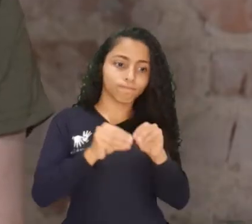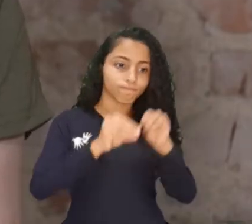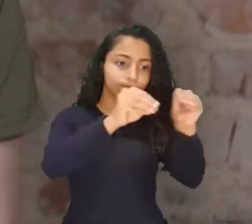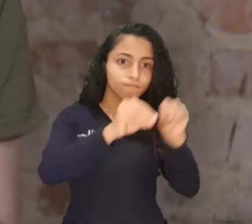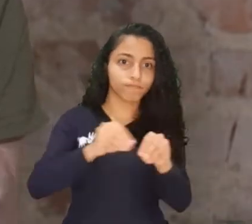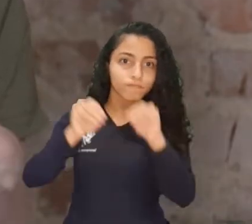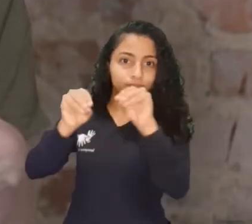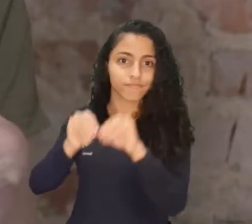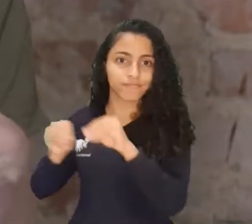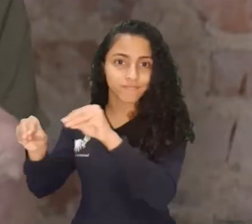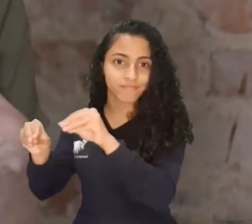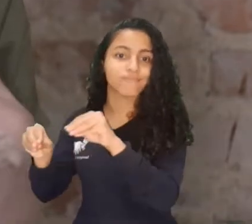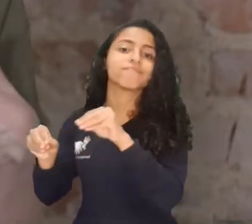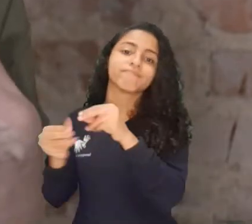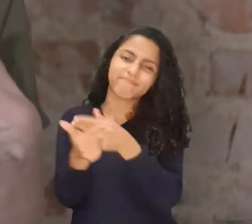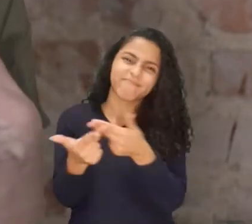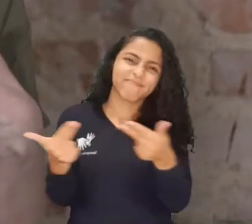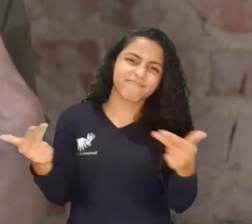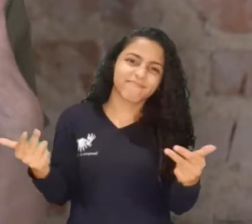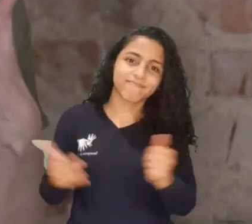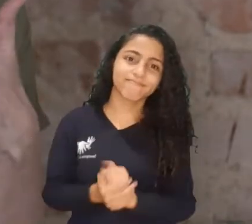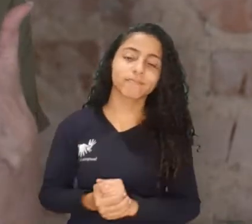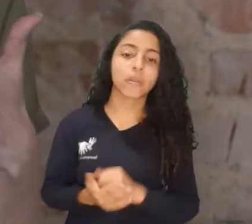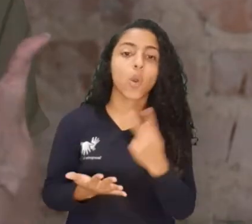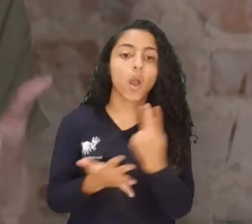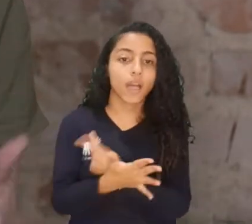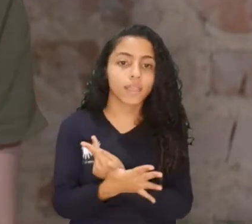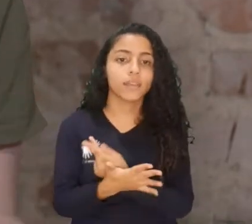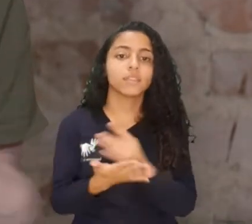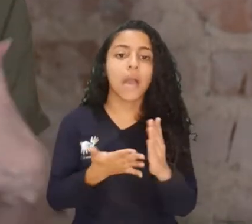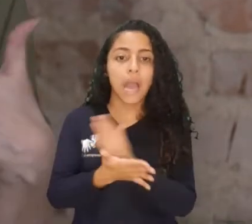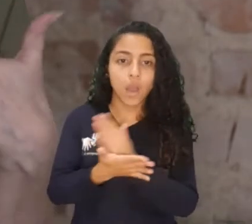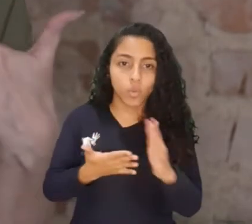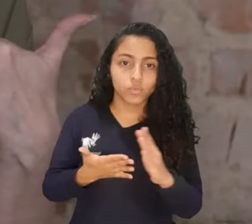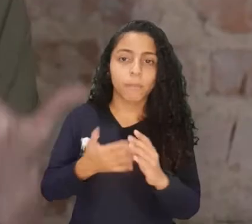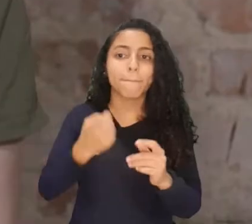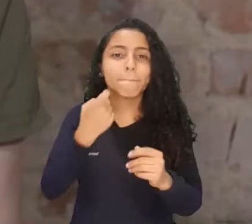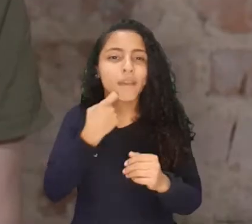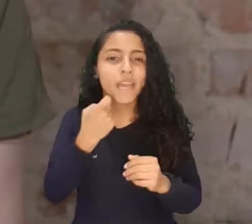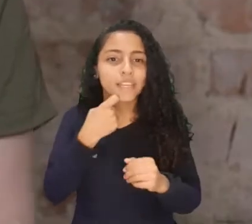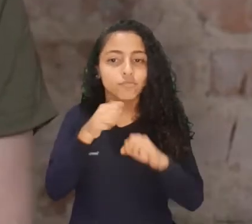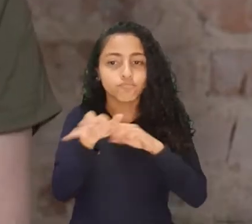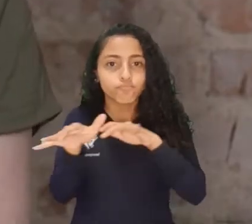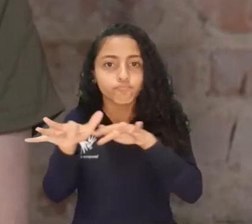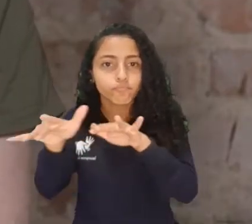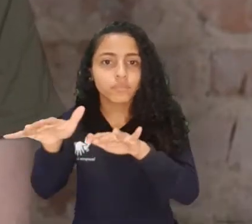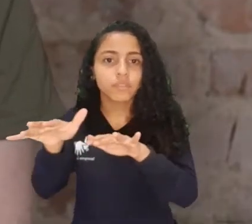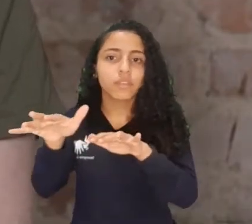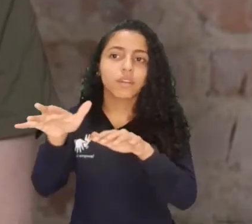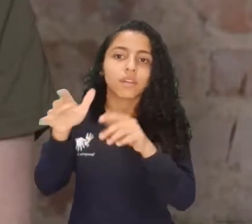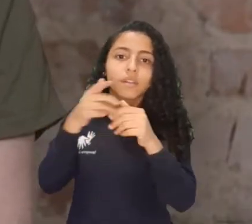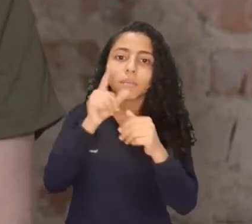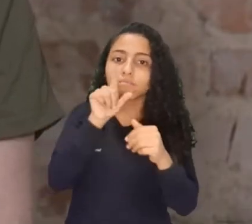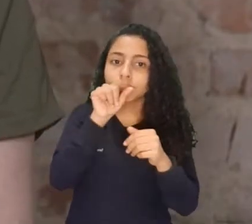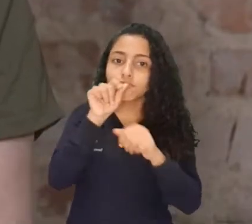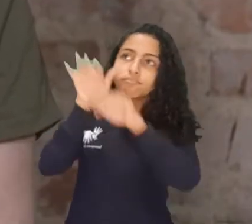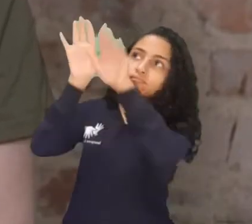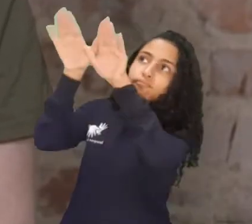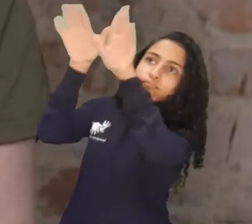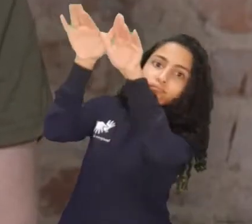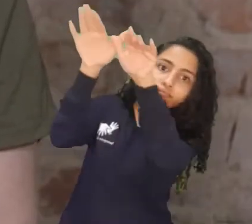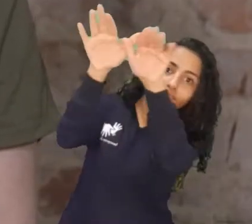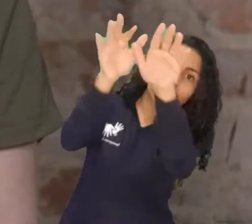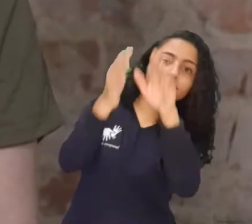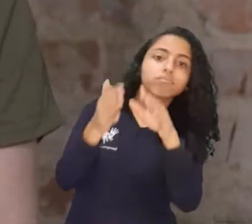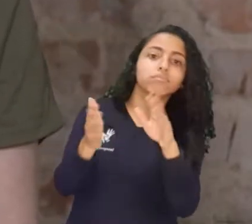de coisa em espécies migratórias de peixes, de aves, enfim, isso já é documentado para